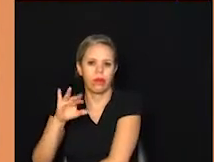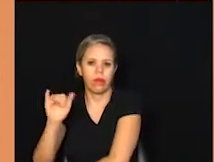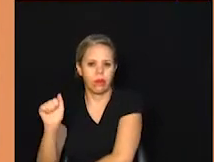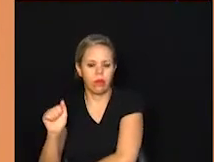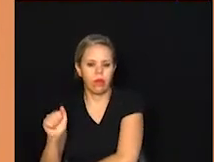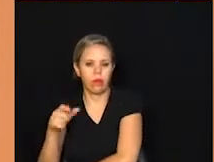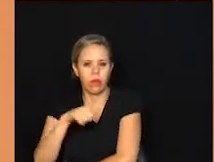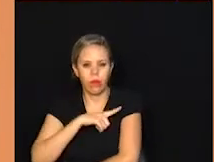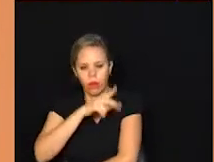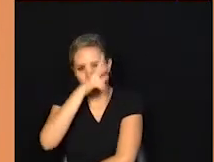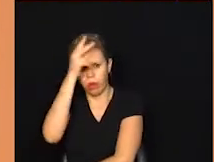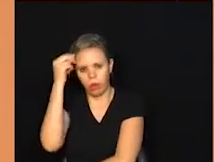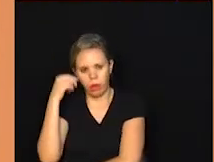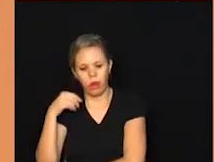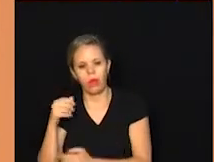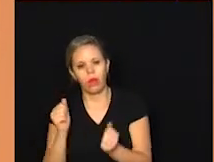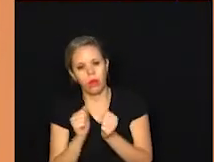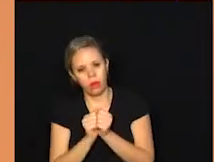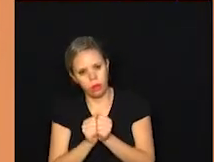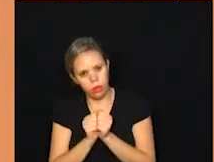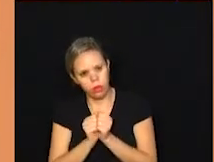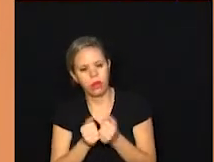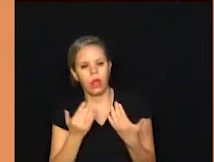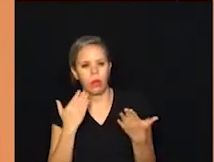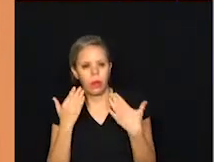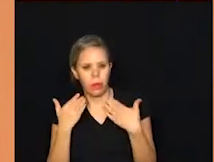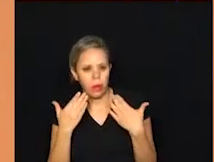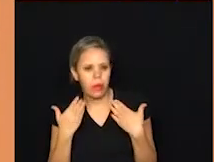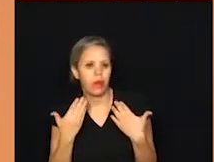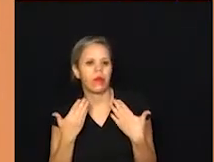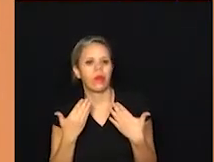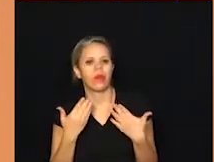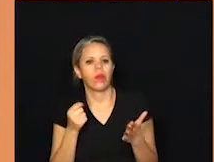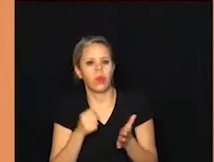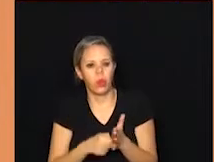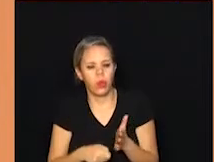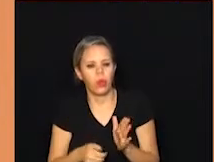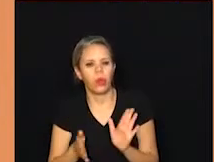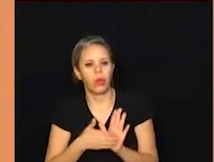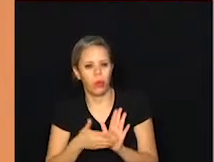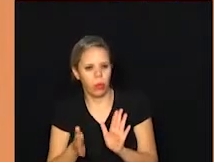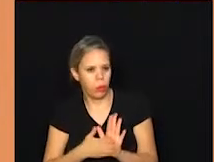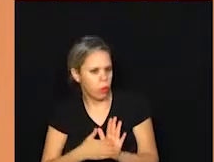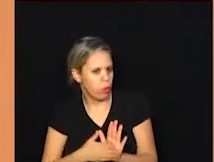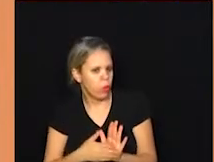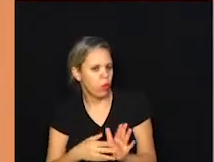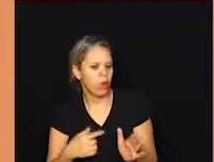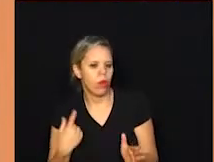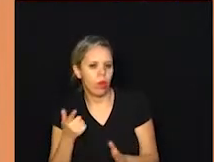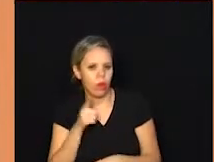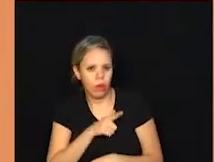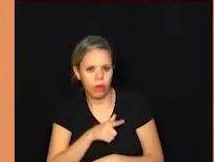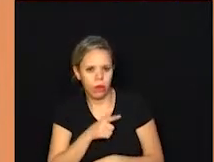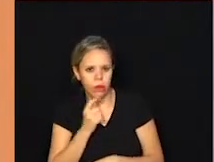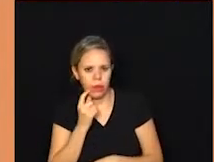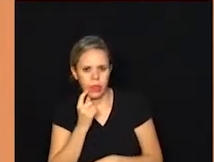que é comprometido, que está a fim de discutir, de debater, que é a fim de propor, para que a gente consiga